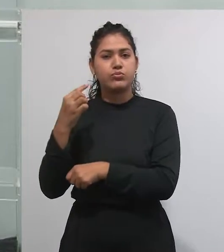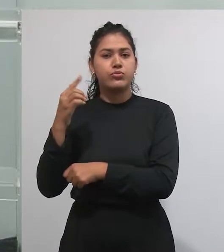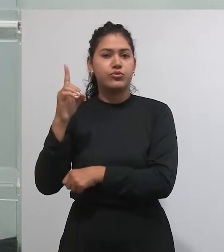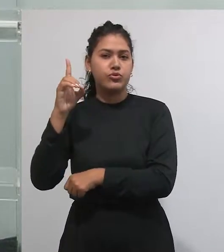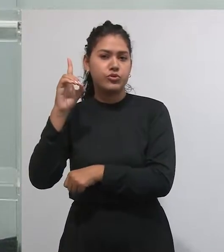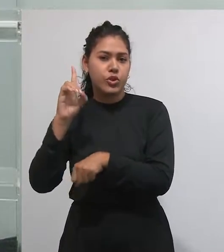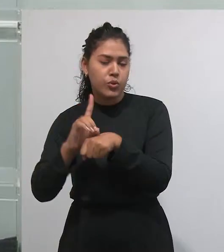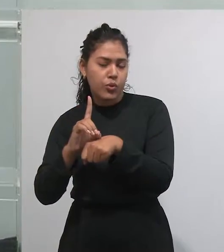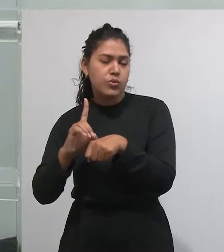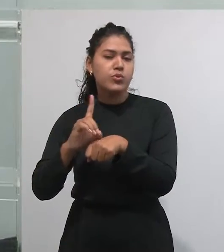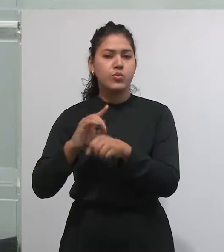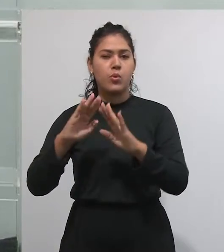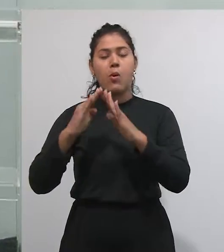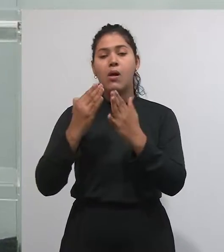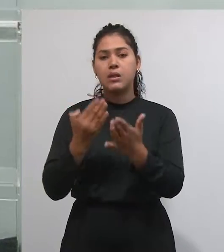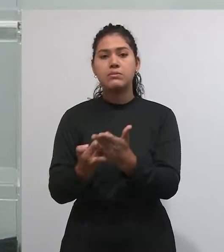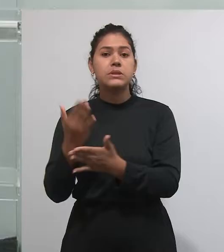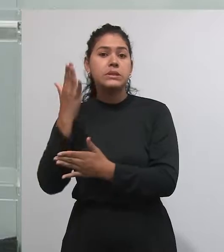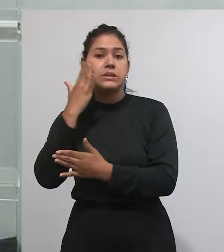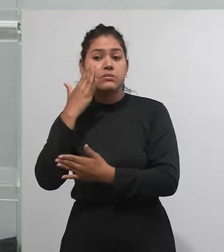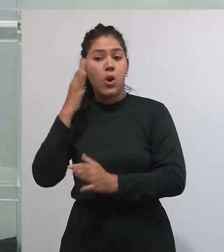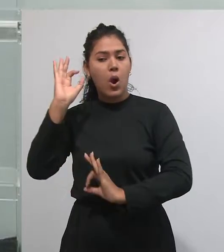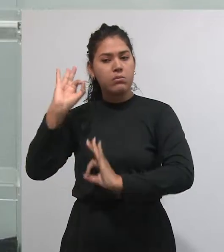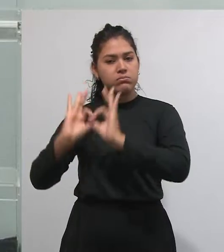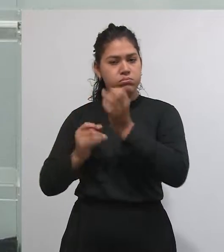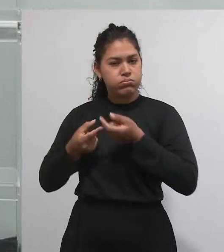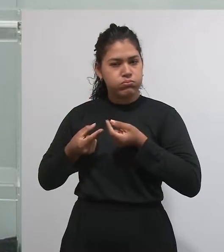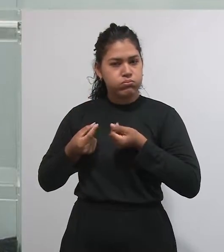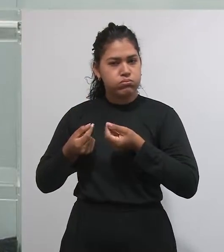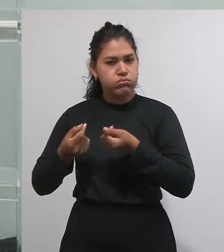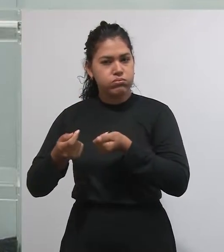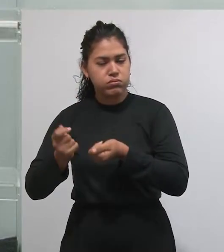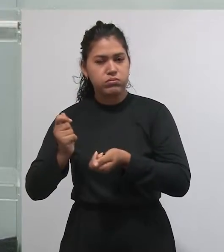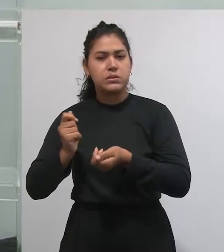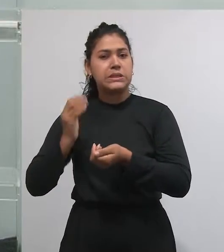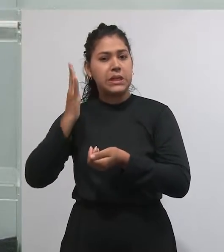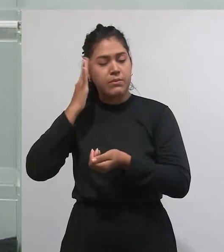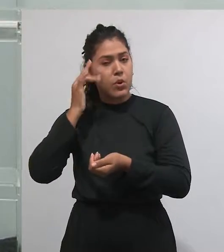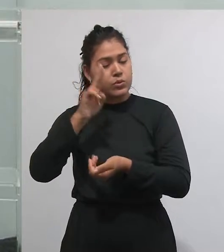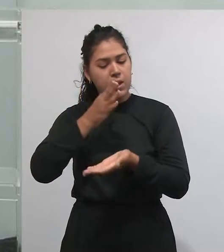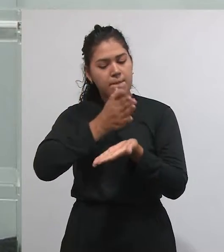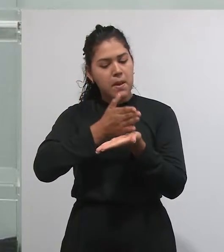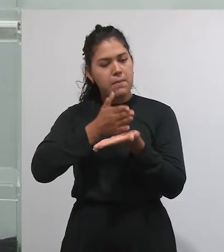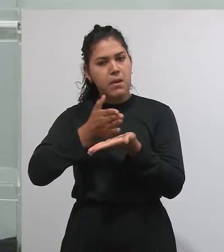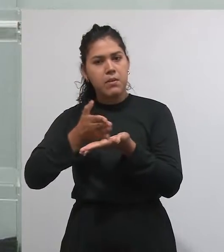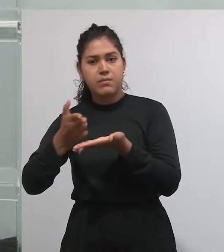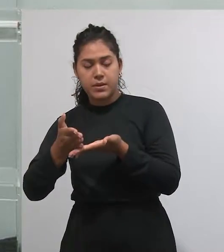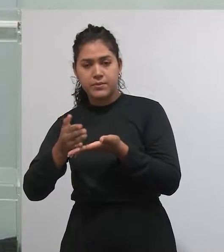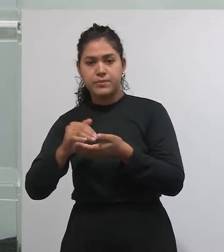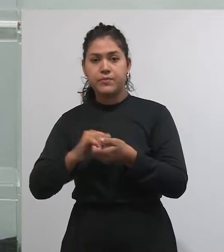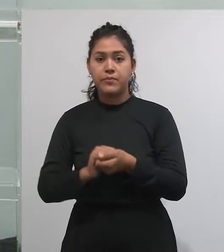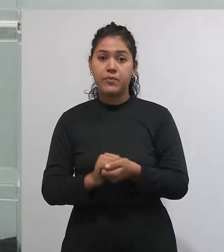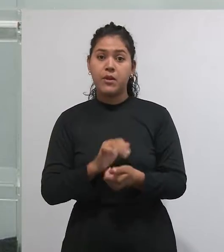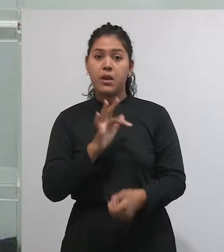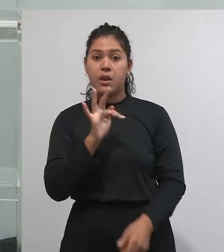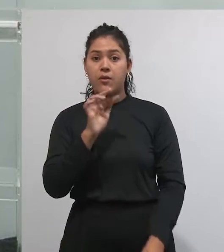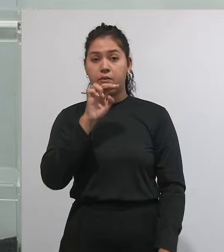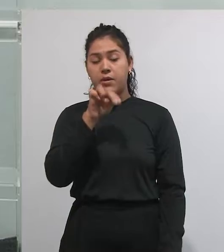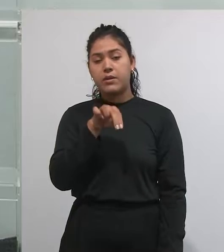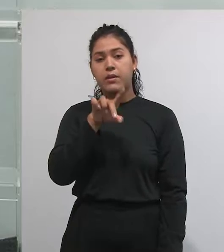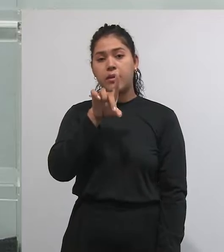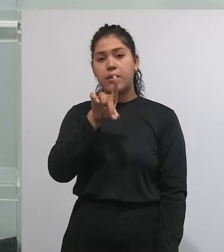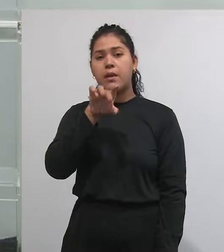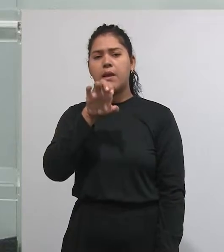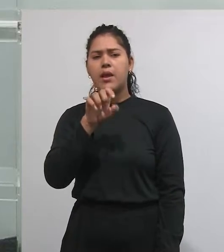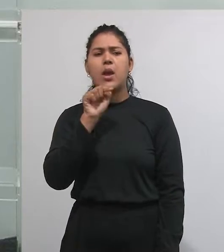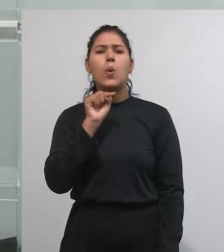que não haja contradição na realização e na aplicação das verbas públicas. O FNDE, especialmente, se